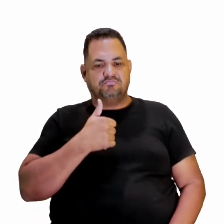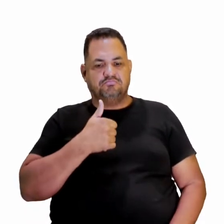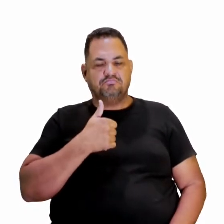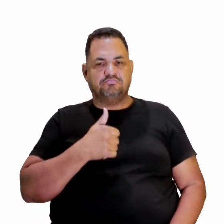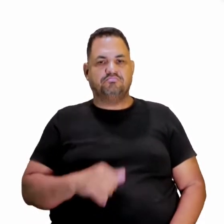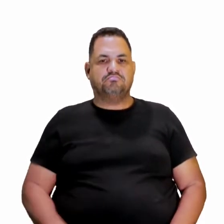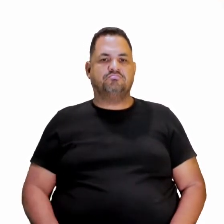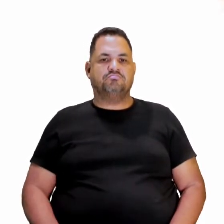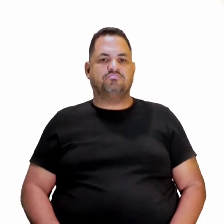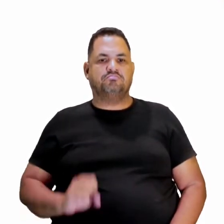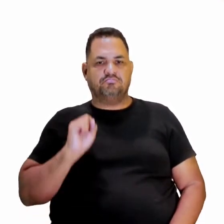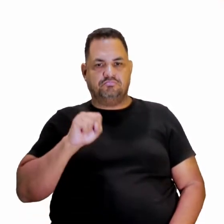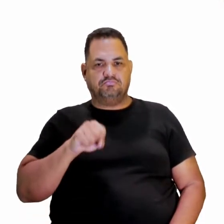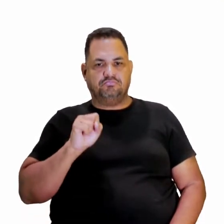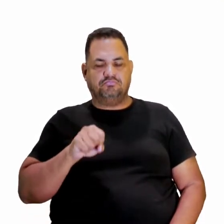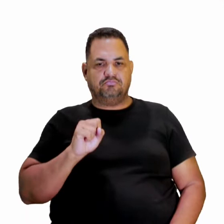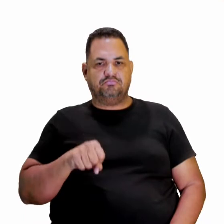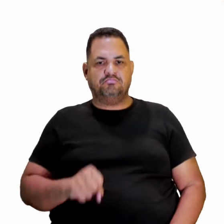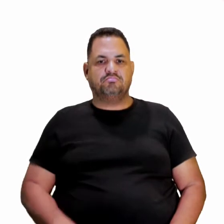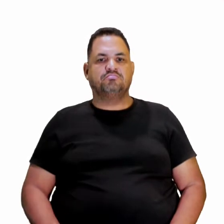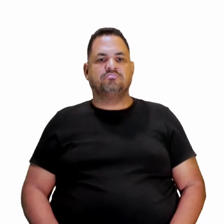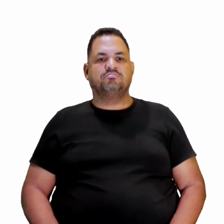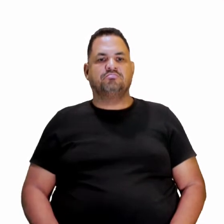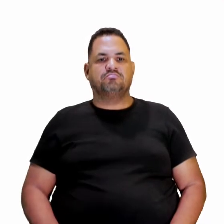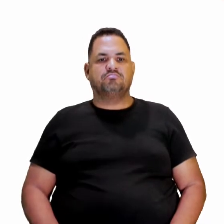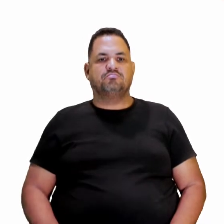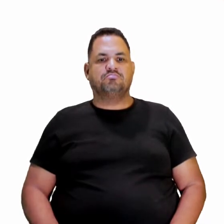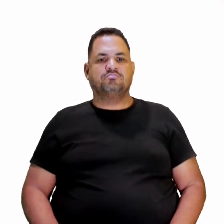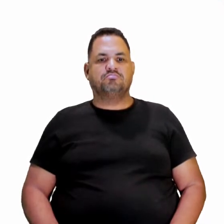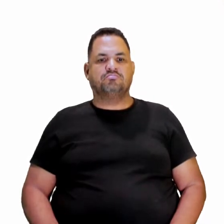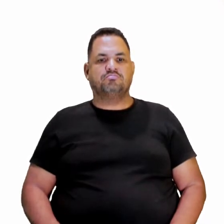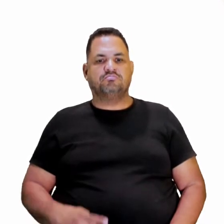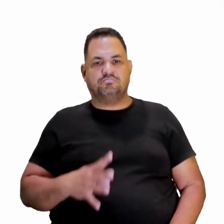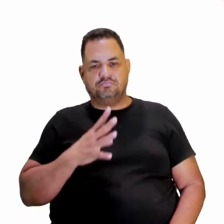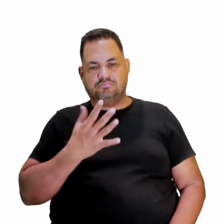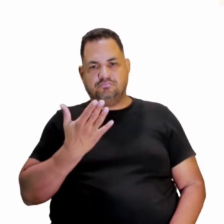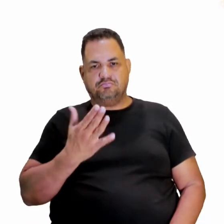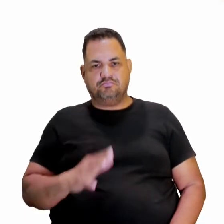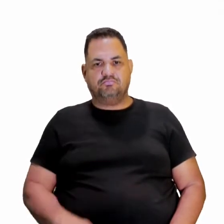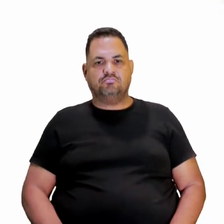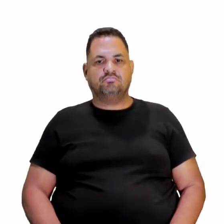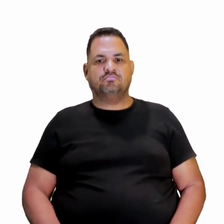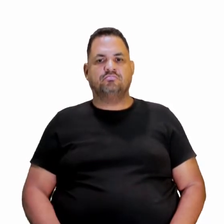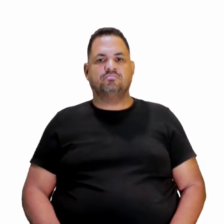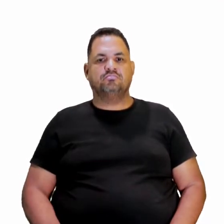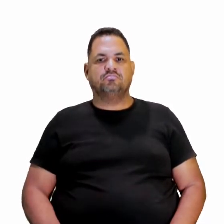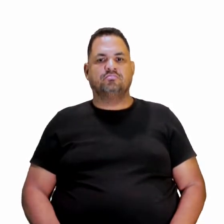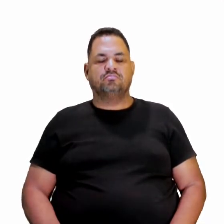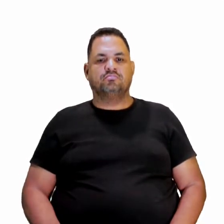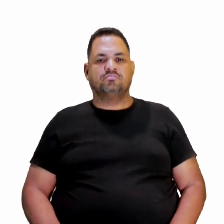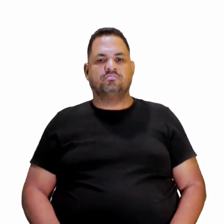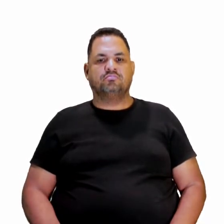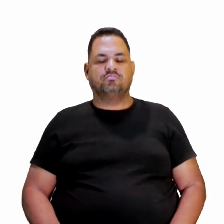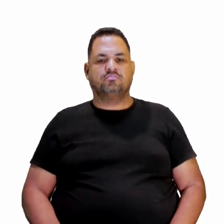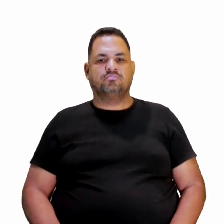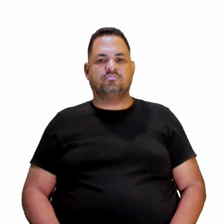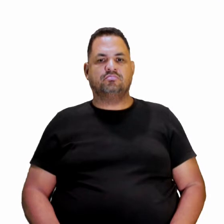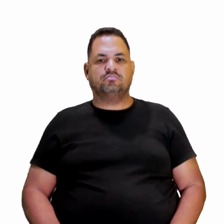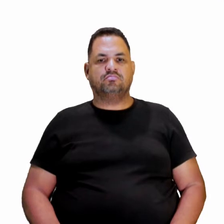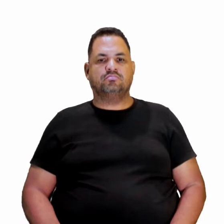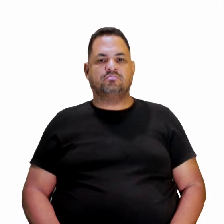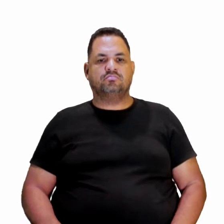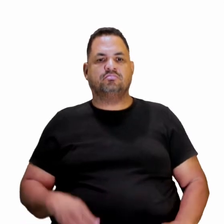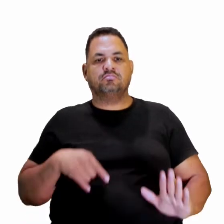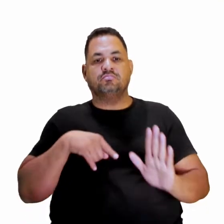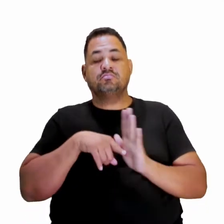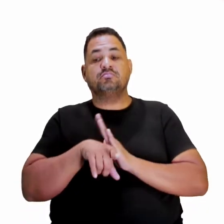yes, you did. No caso, alguém... aqui, esse you did seria, no caso, vamos supor, a